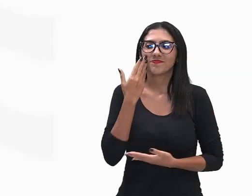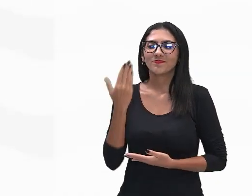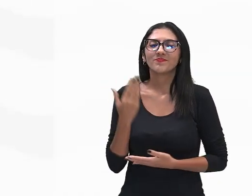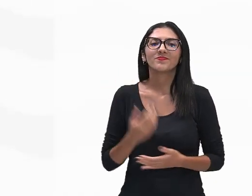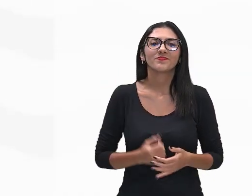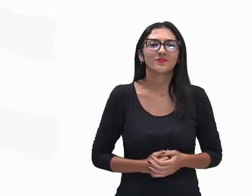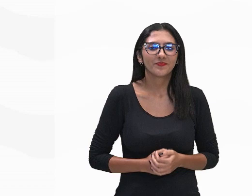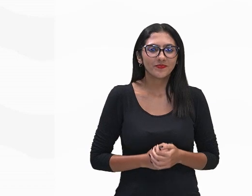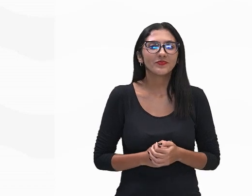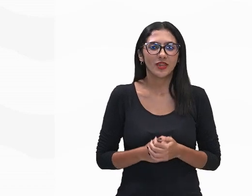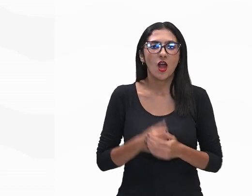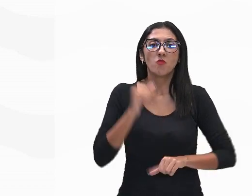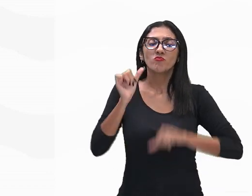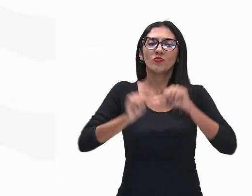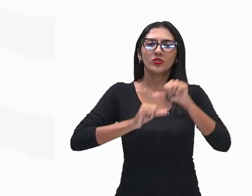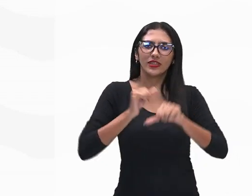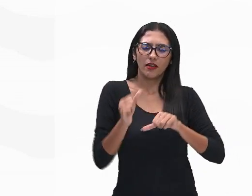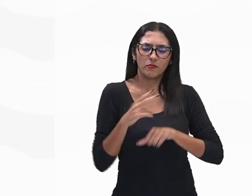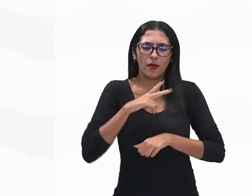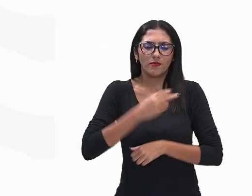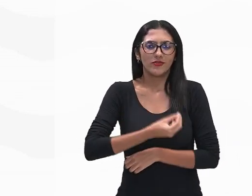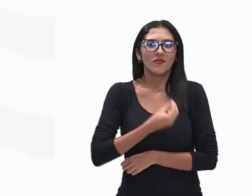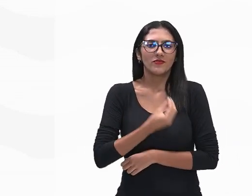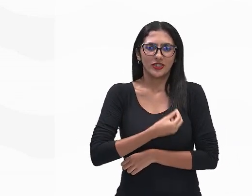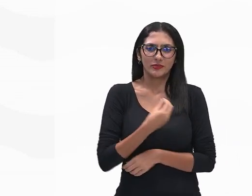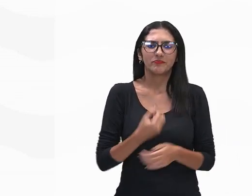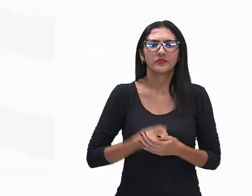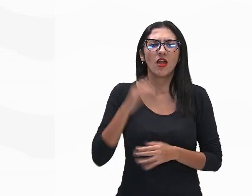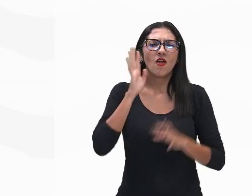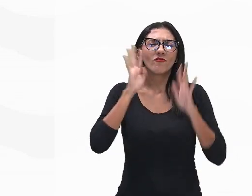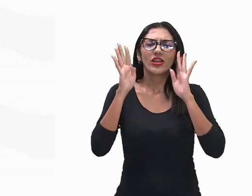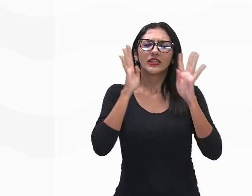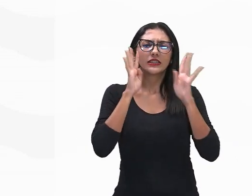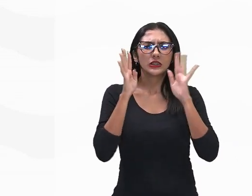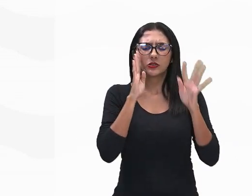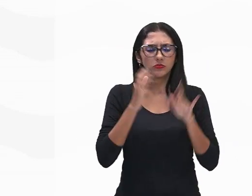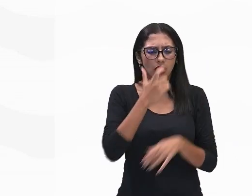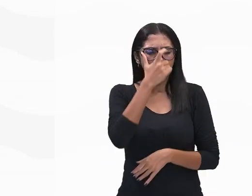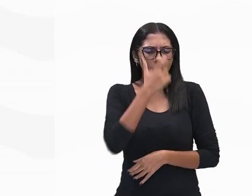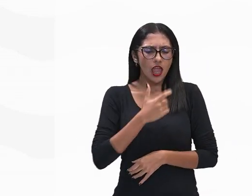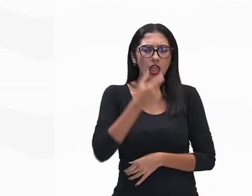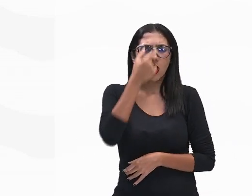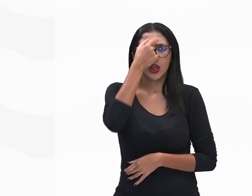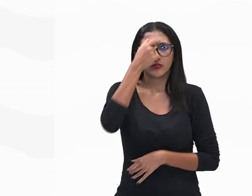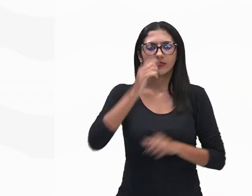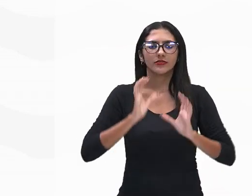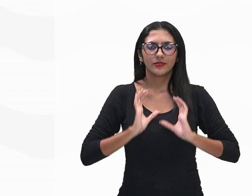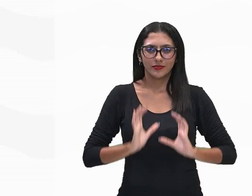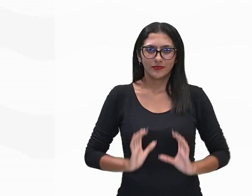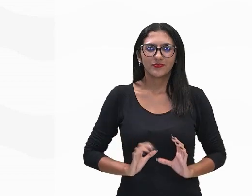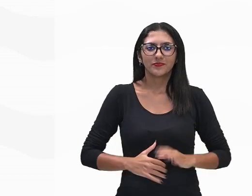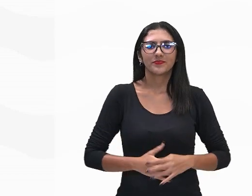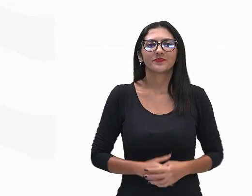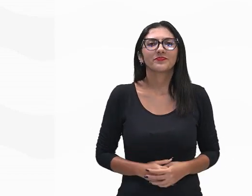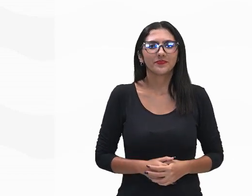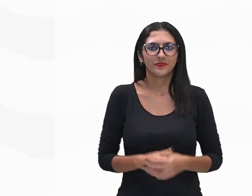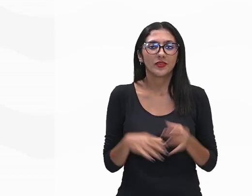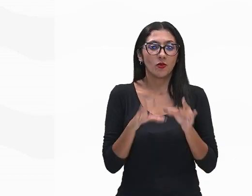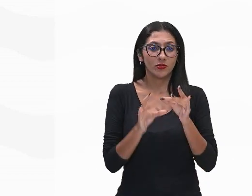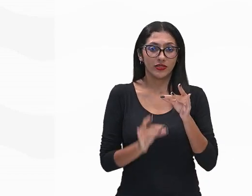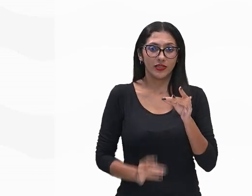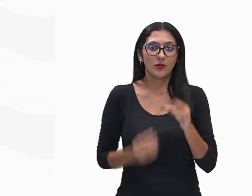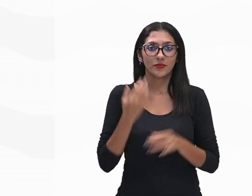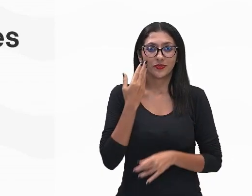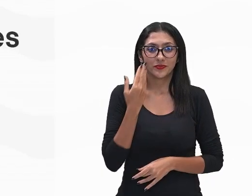a metamorfose da minha vida, reflexão do eu cidadão. E o detalhamento,